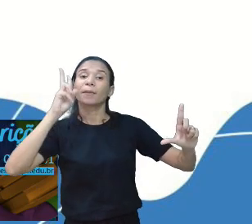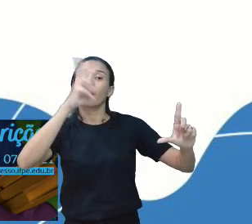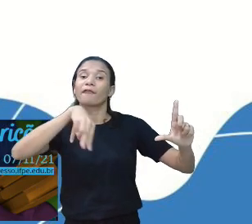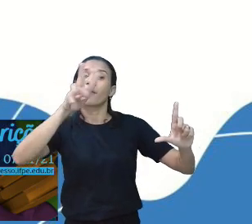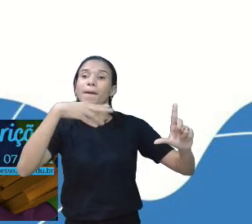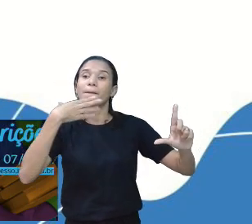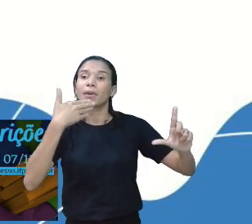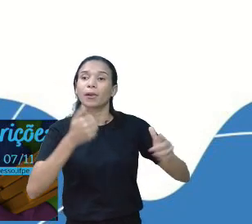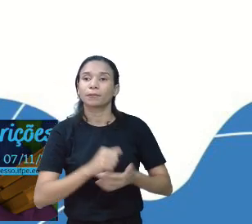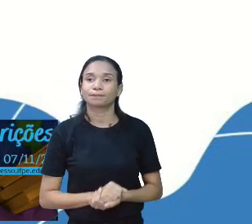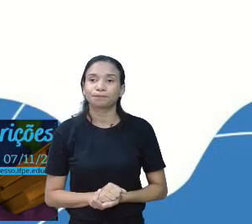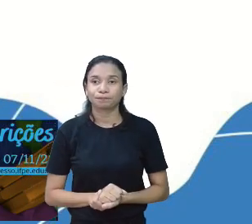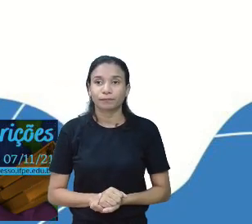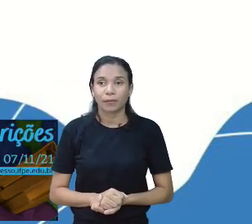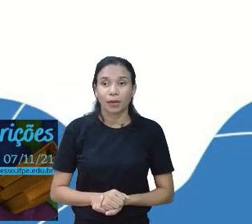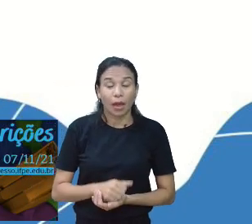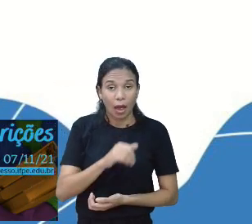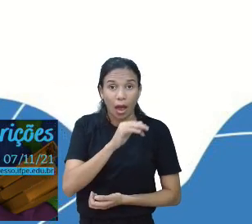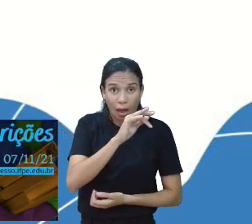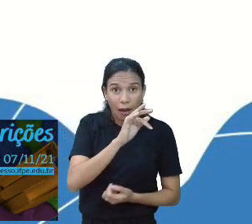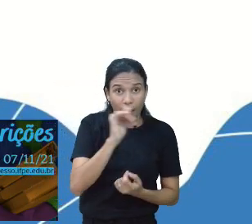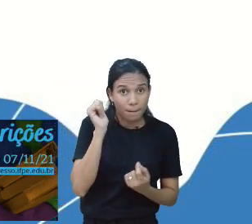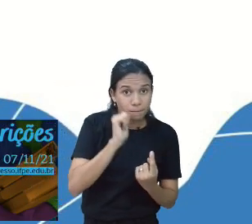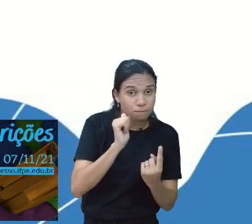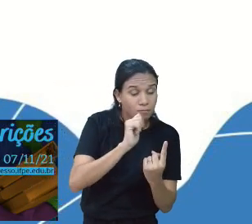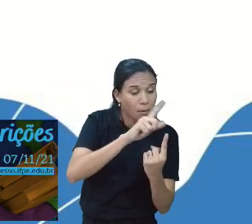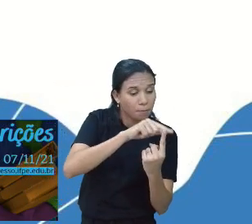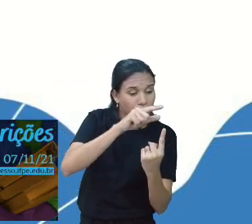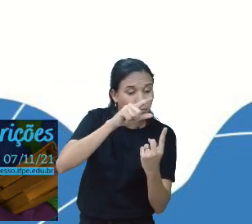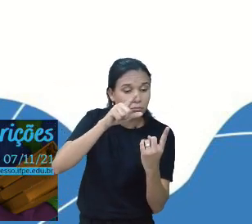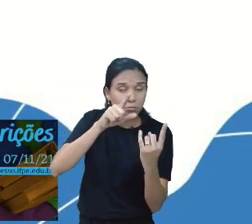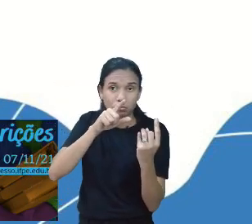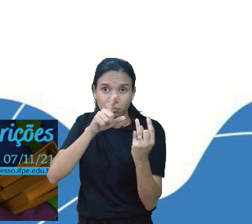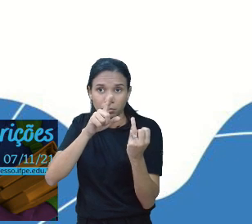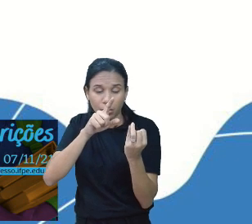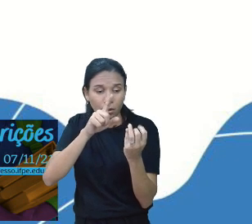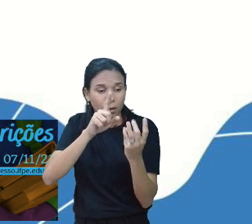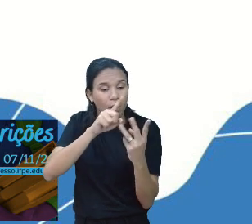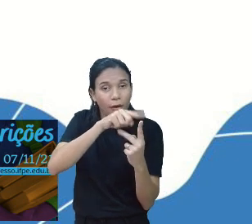melhor. Flávia e Guilherme, vocês estão